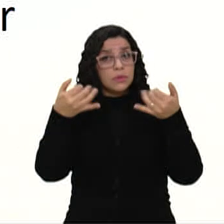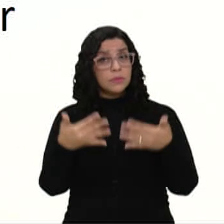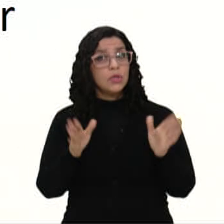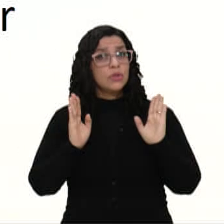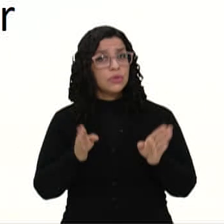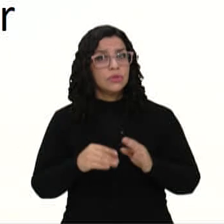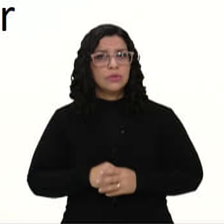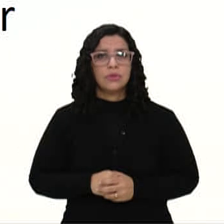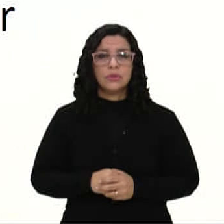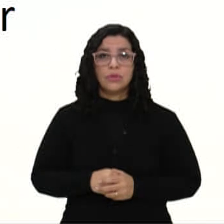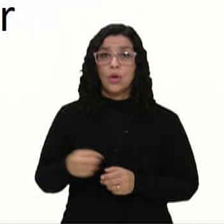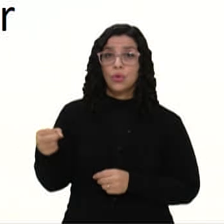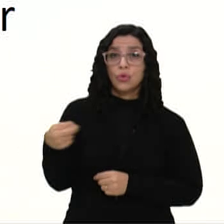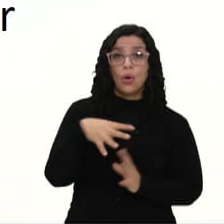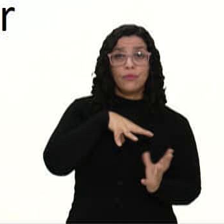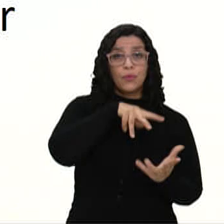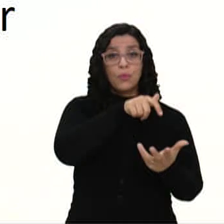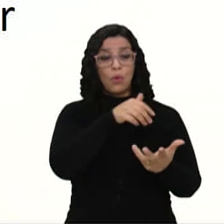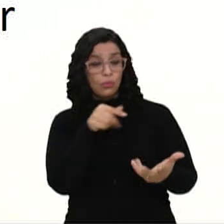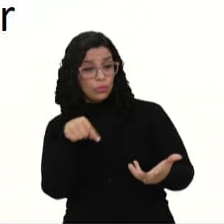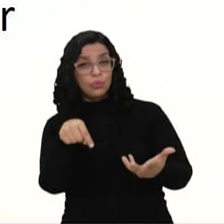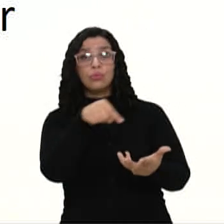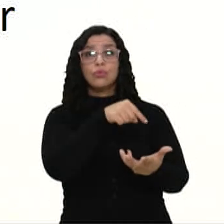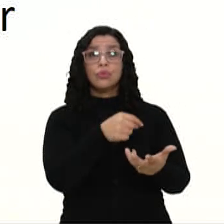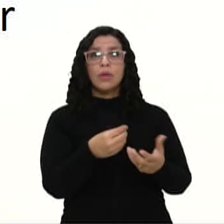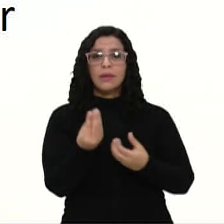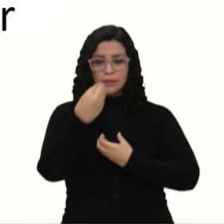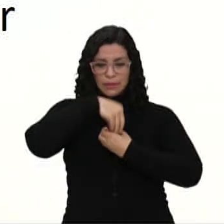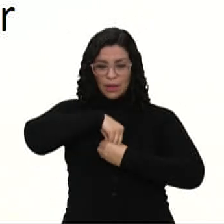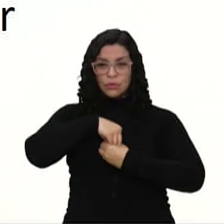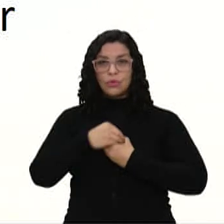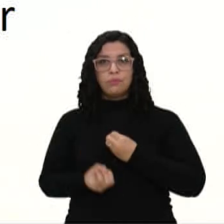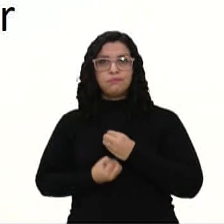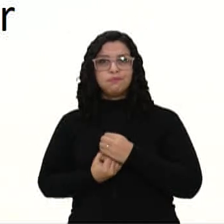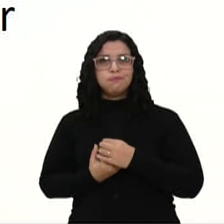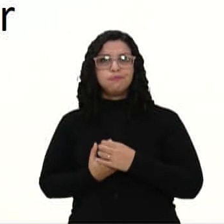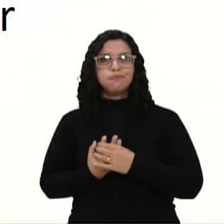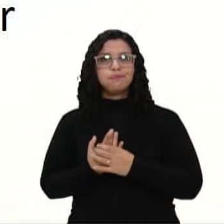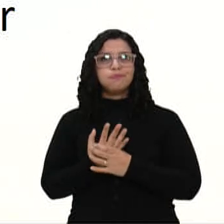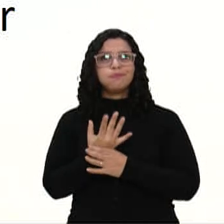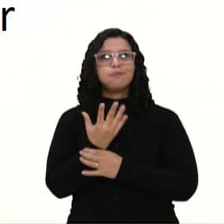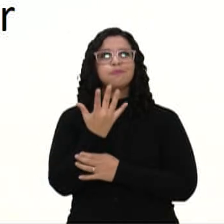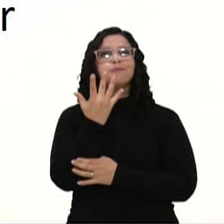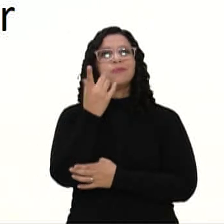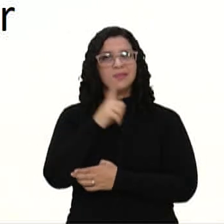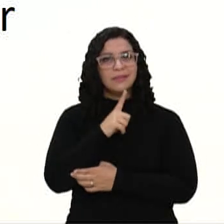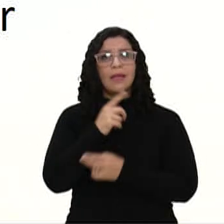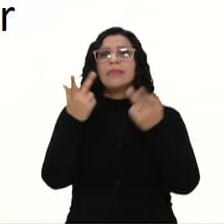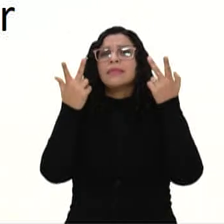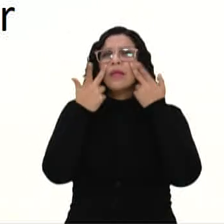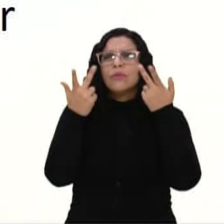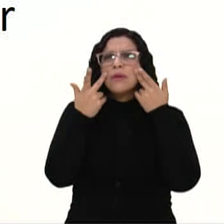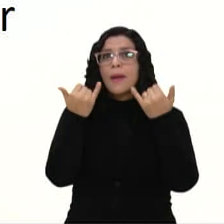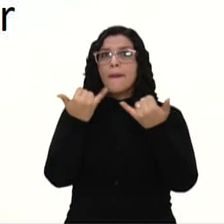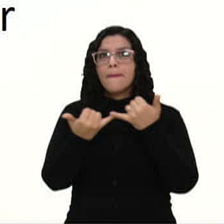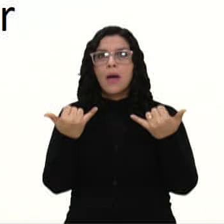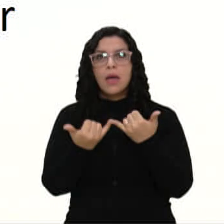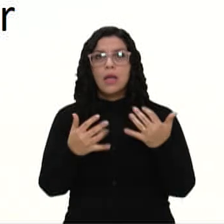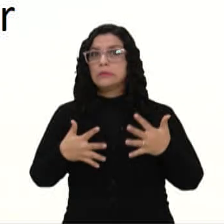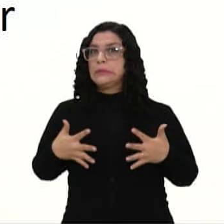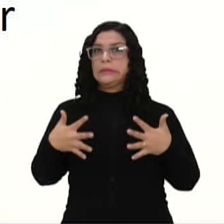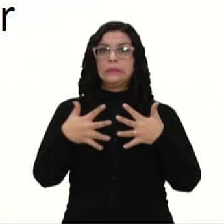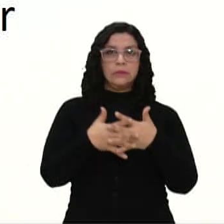pouco, um novo mundo está a surgir dentro de ti, e é natural que este pareça